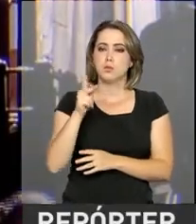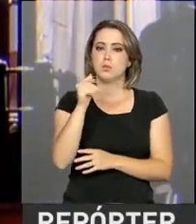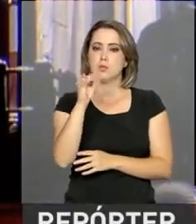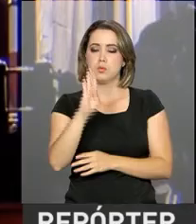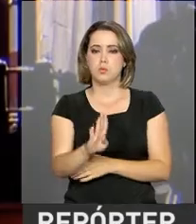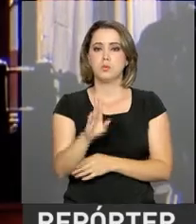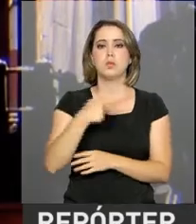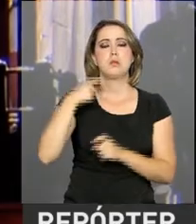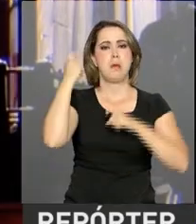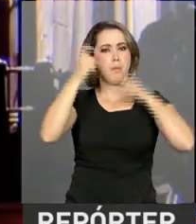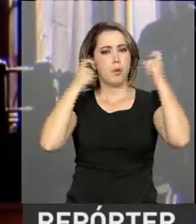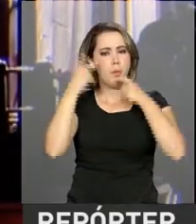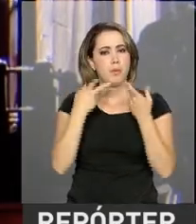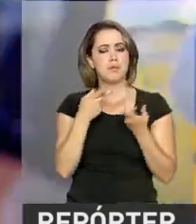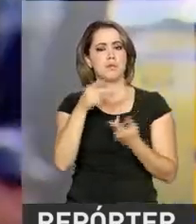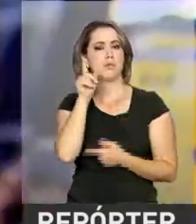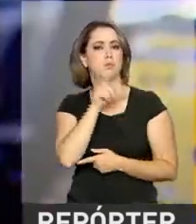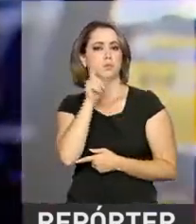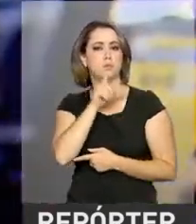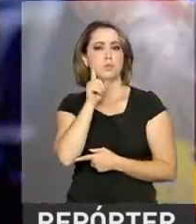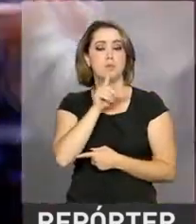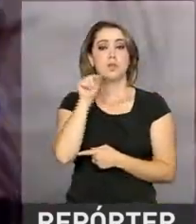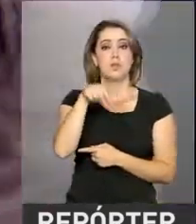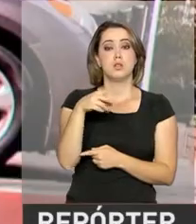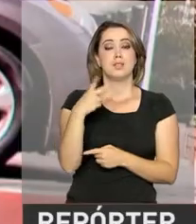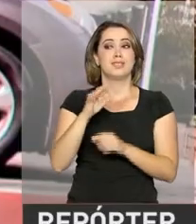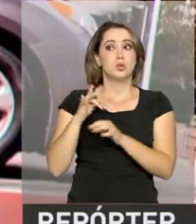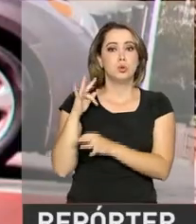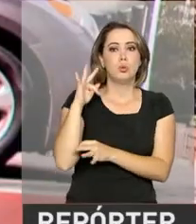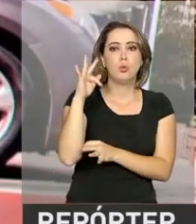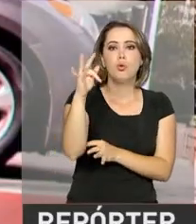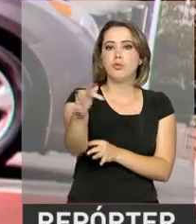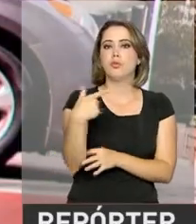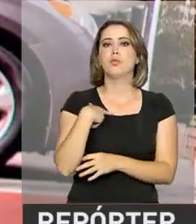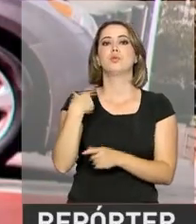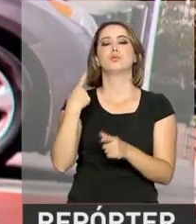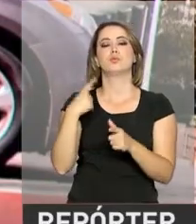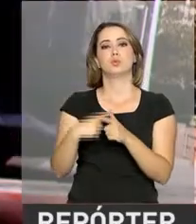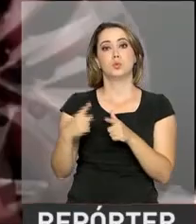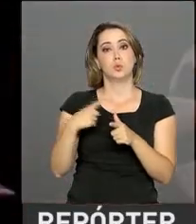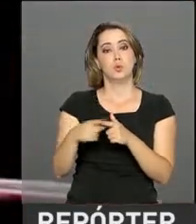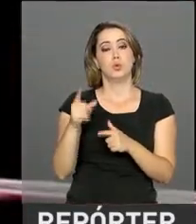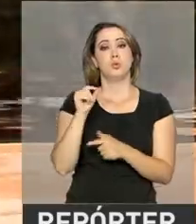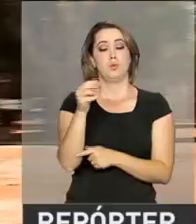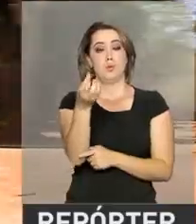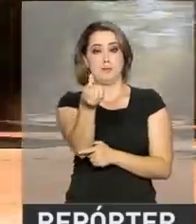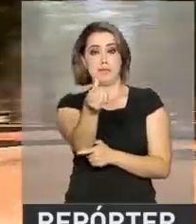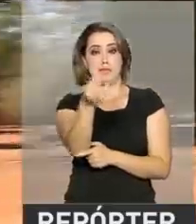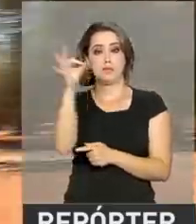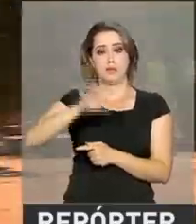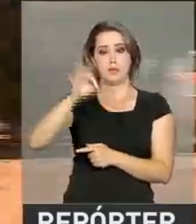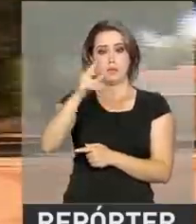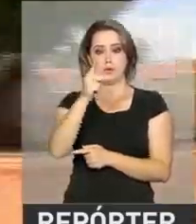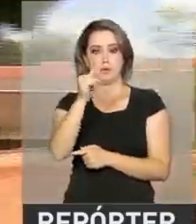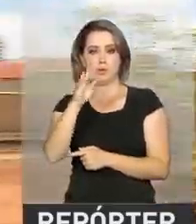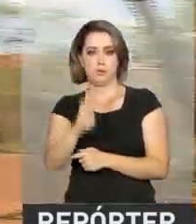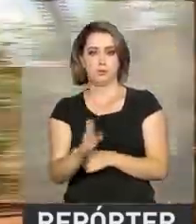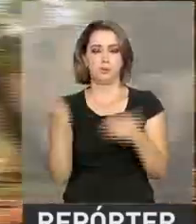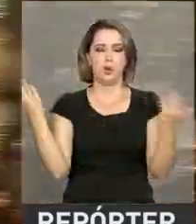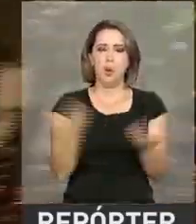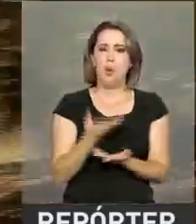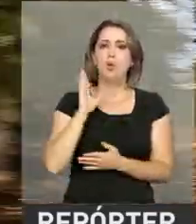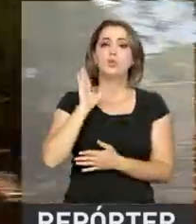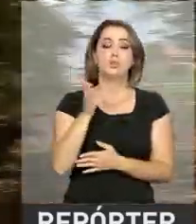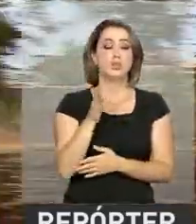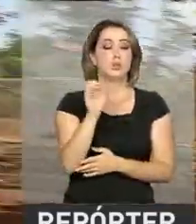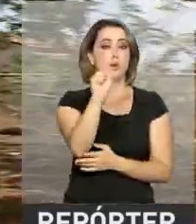causa preocupação aos americanos a ideia de que em 2050 vai custar 6%. No Brasil, o número atual já é